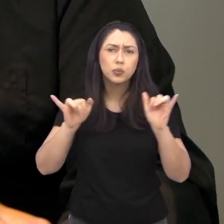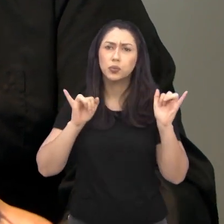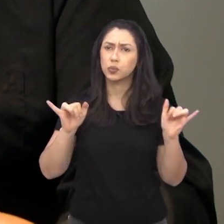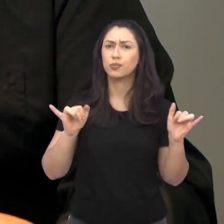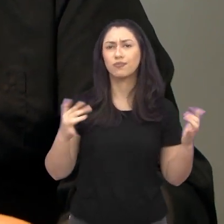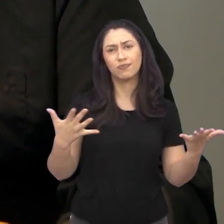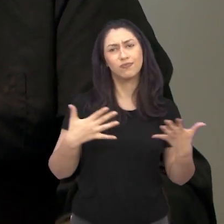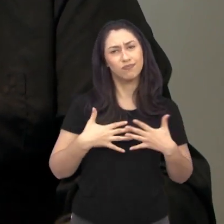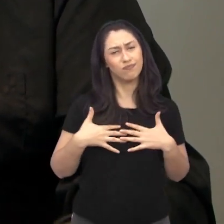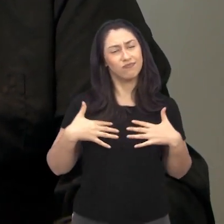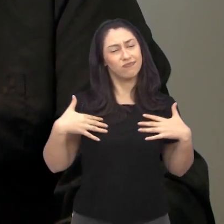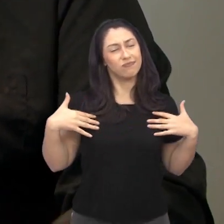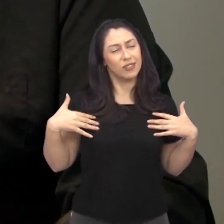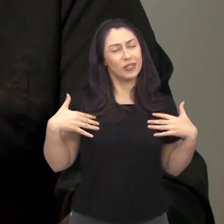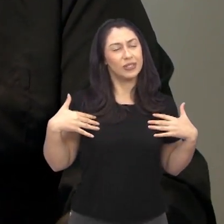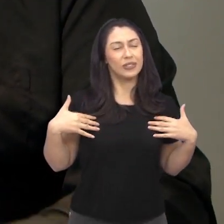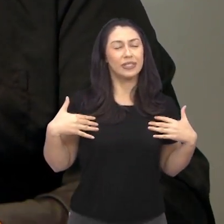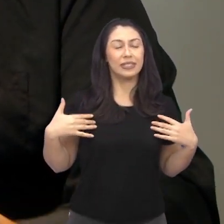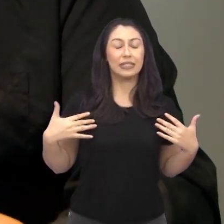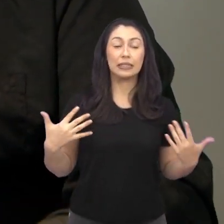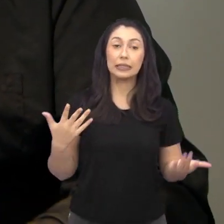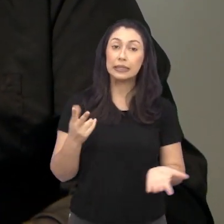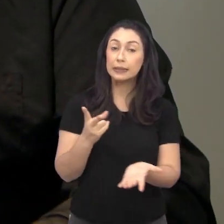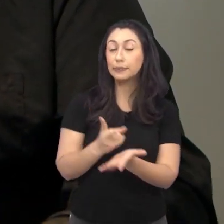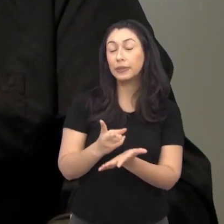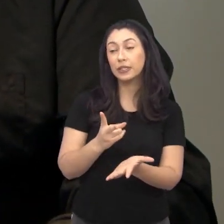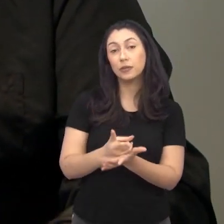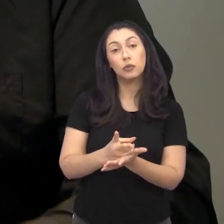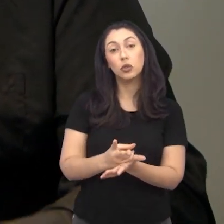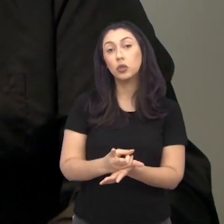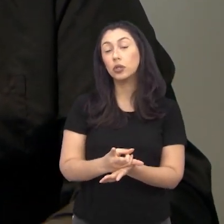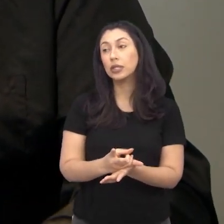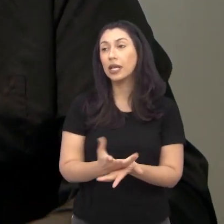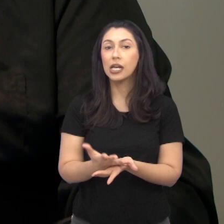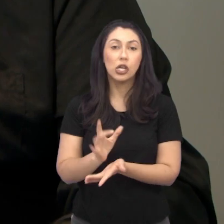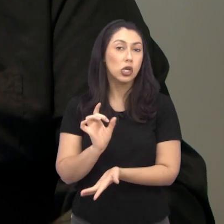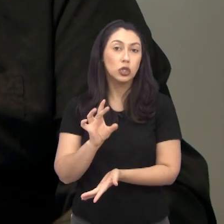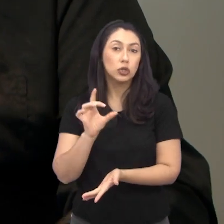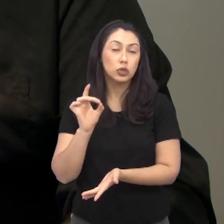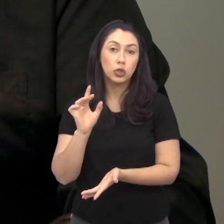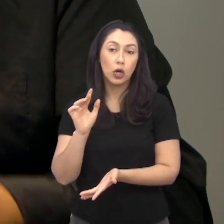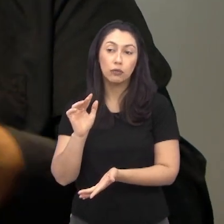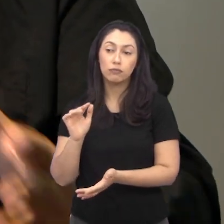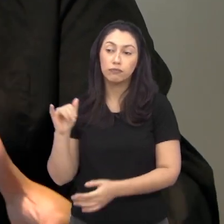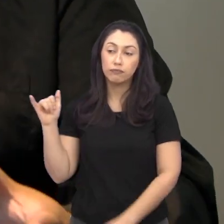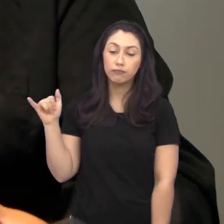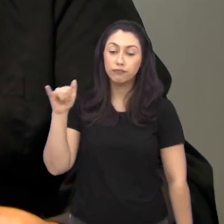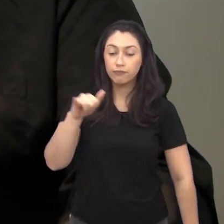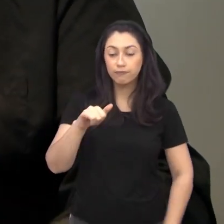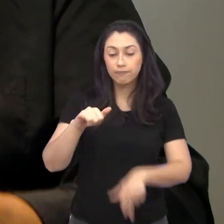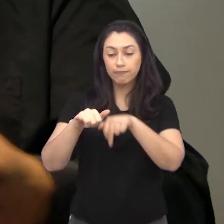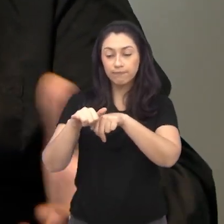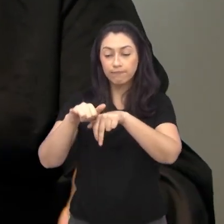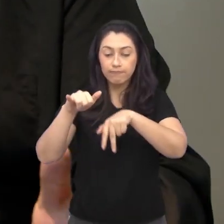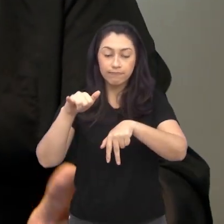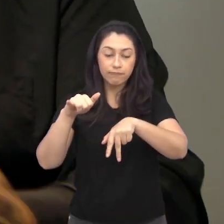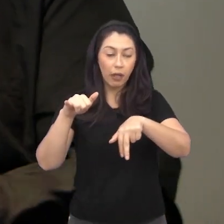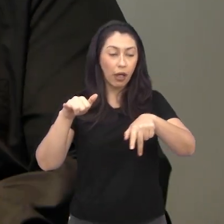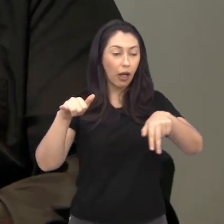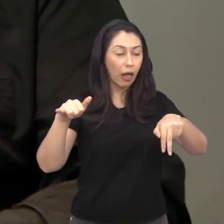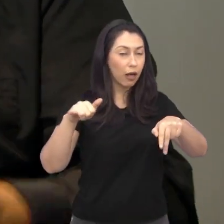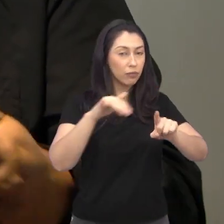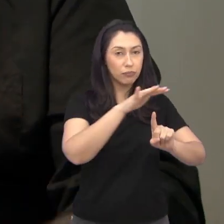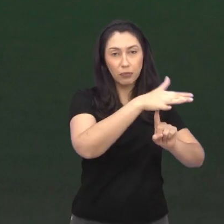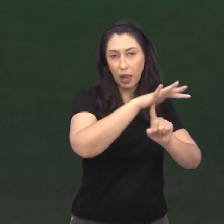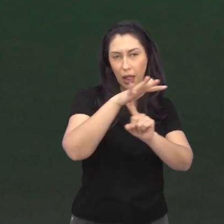É um motivo de orgulho também, né? Embora tenha sido uma parada mais técnica, né? Que ele trocou de aeronave, né? Saiu de um avião, entrou